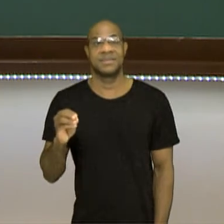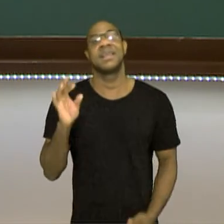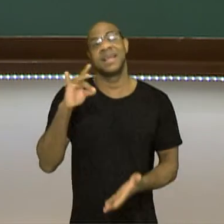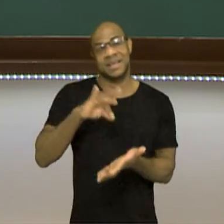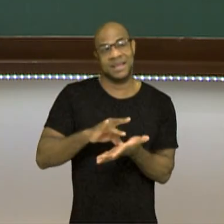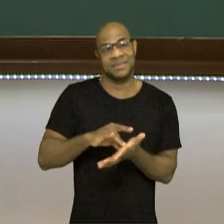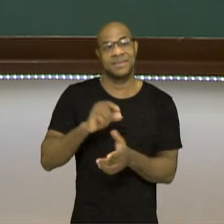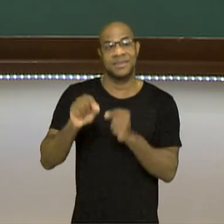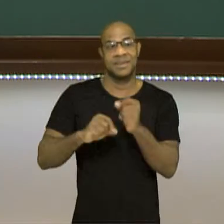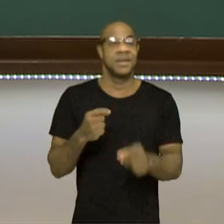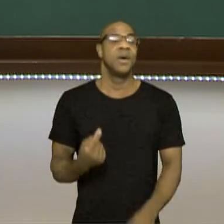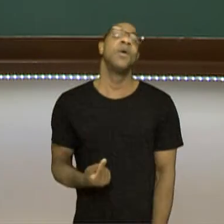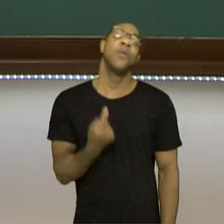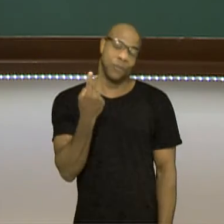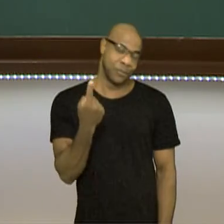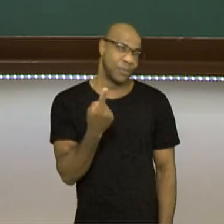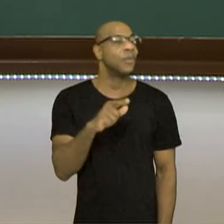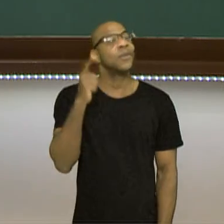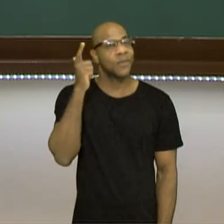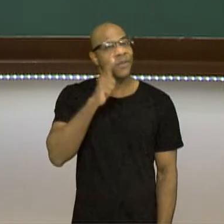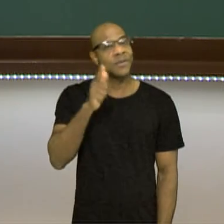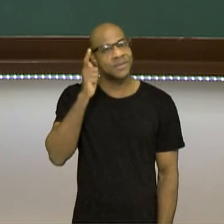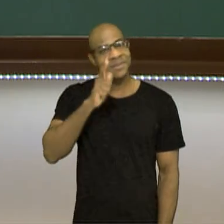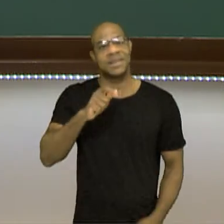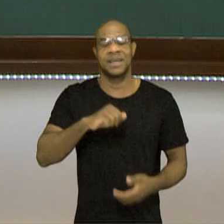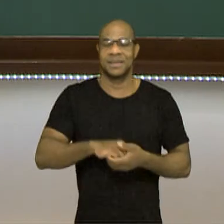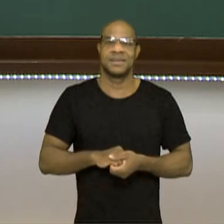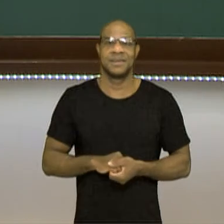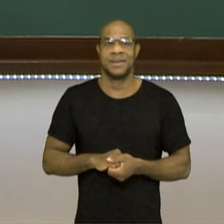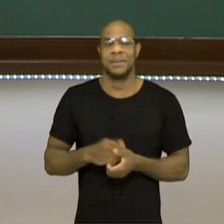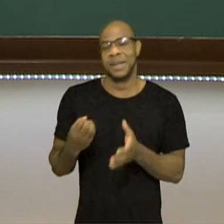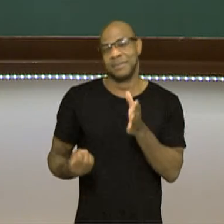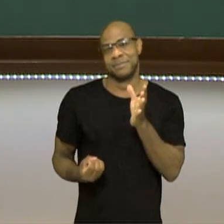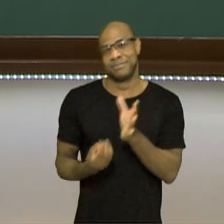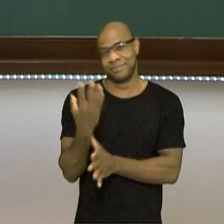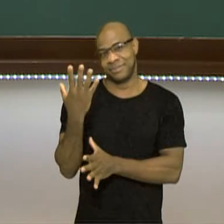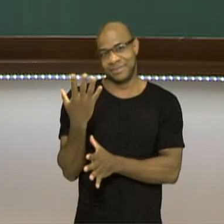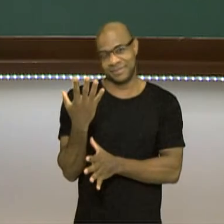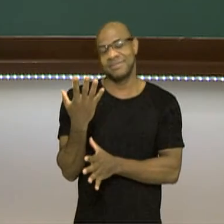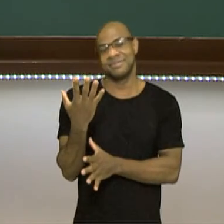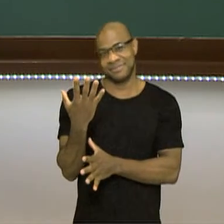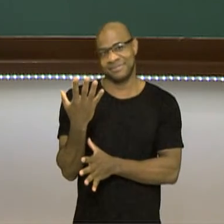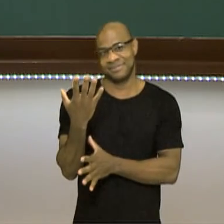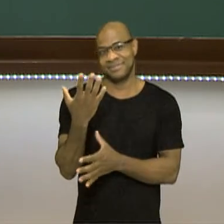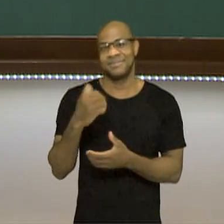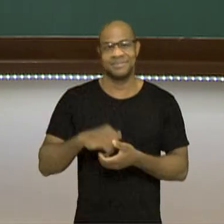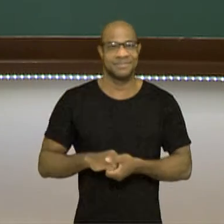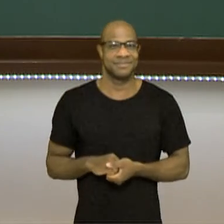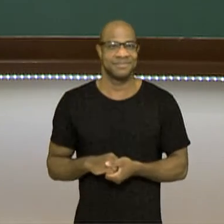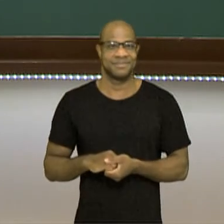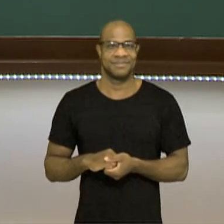realidade, um só é necessário para garantir a formação de um novo ser humano.